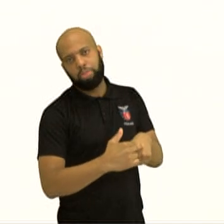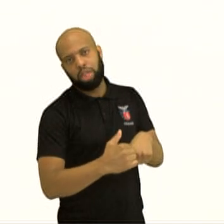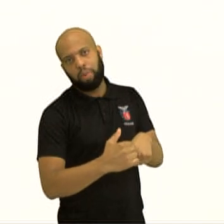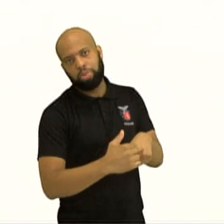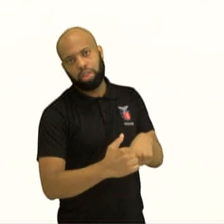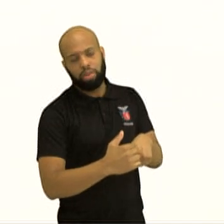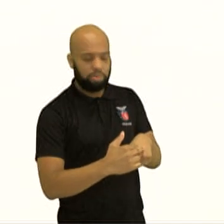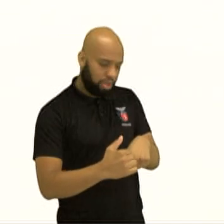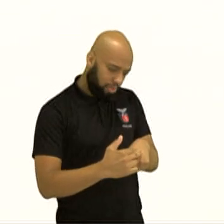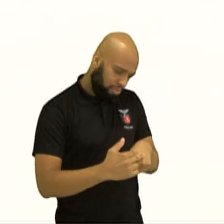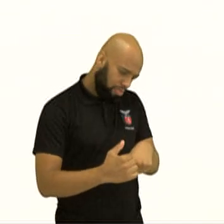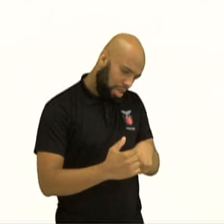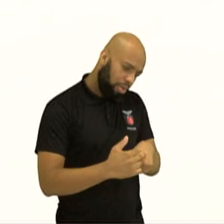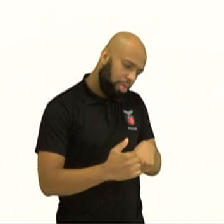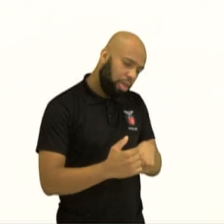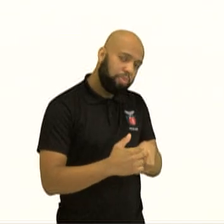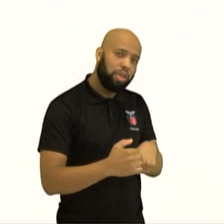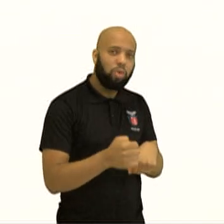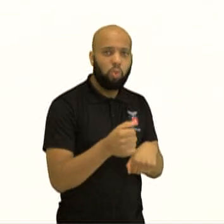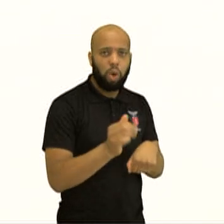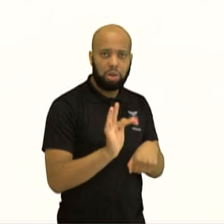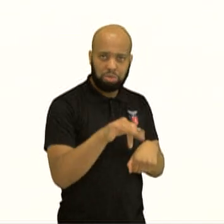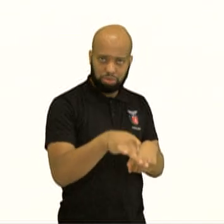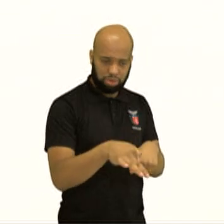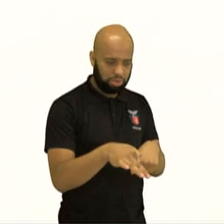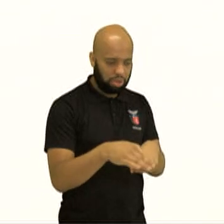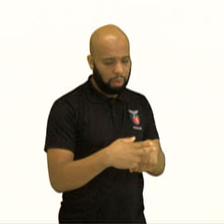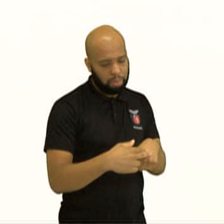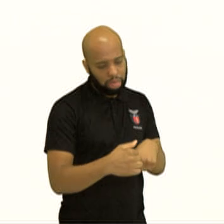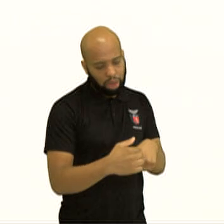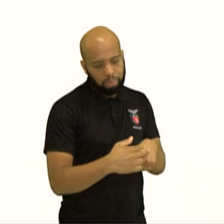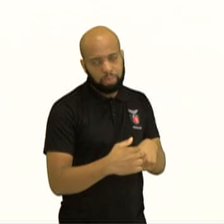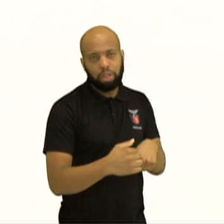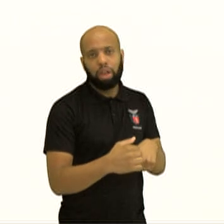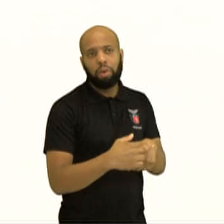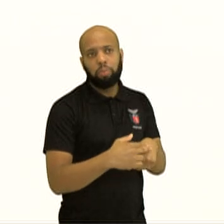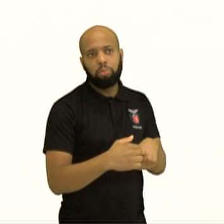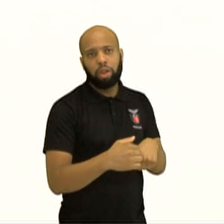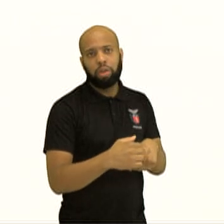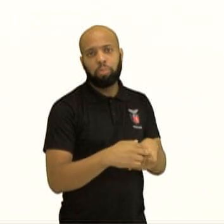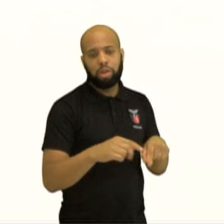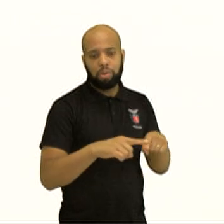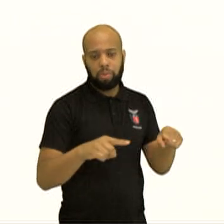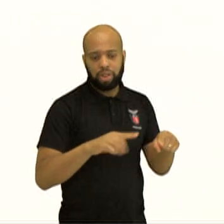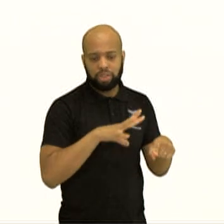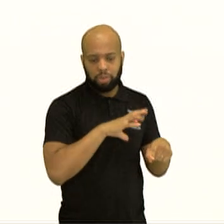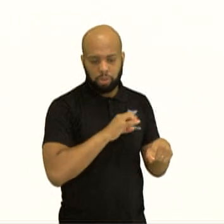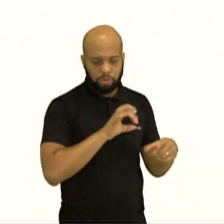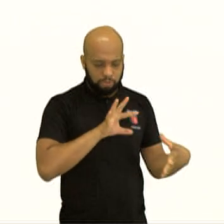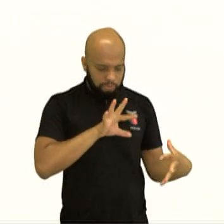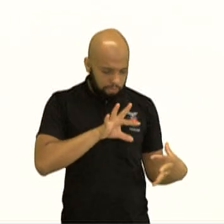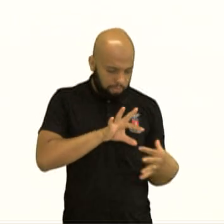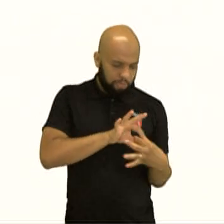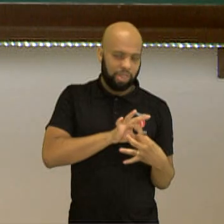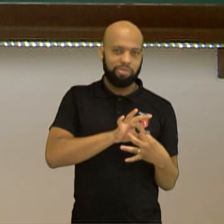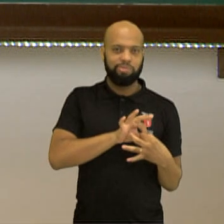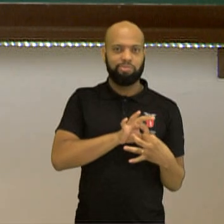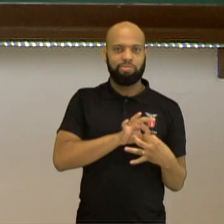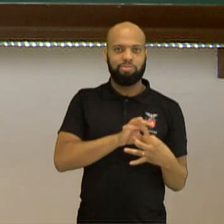nossa convivência estava perto de acabar, sem que se desfizesse nosso laço.